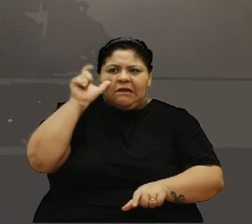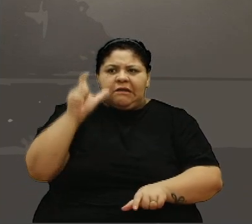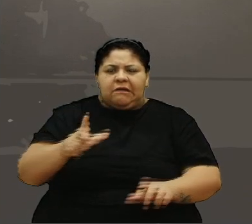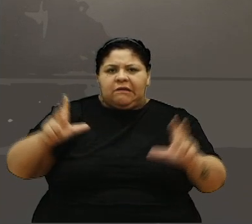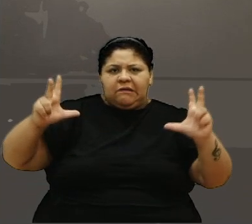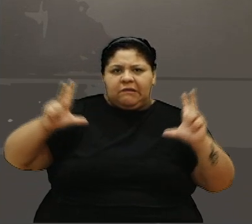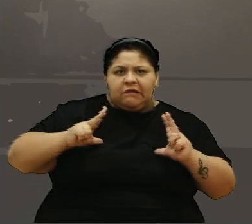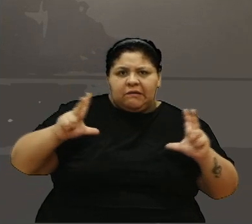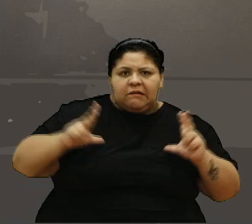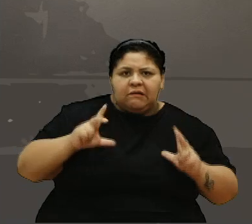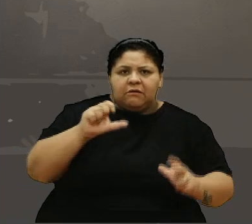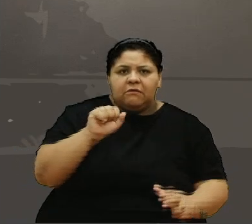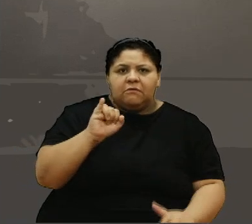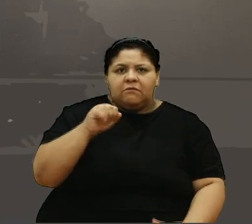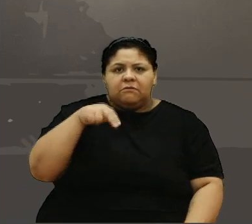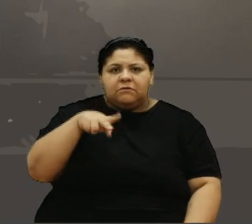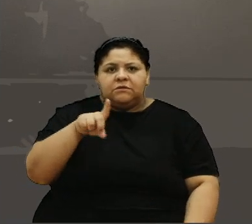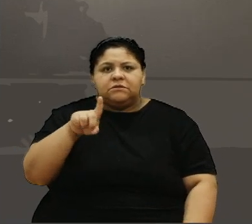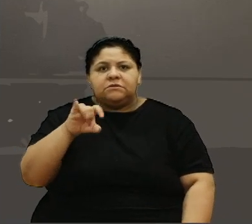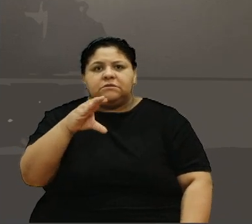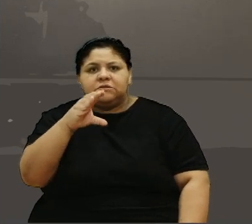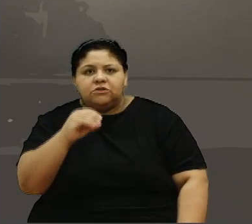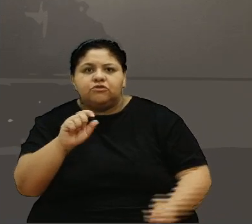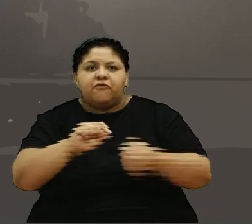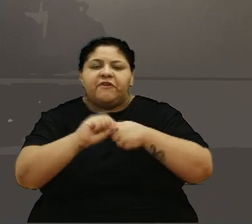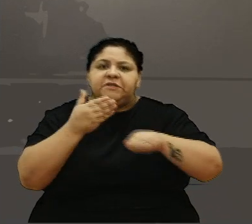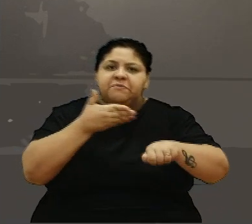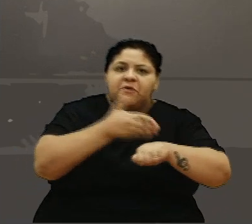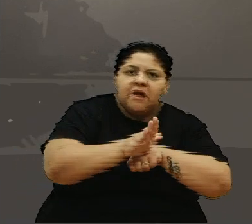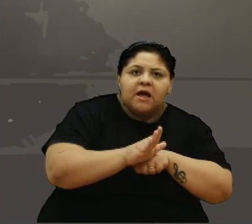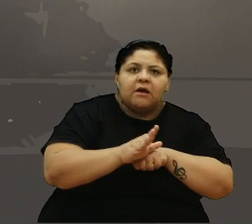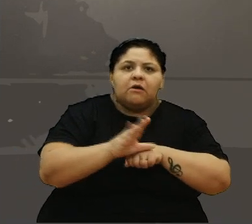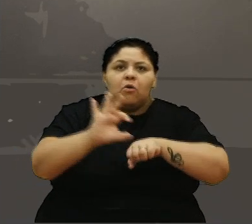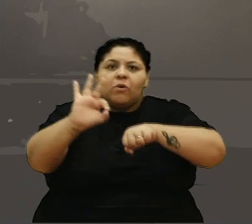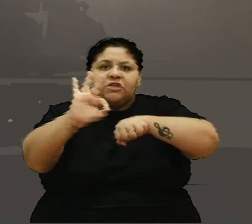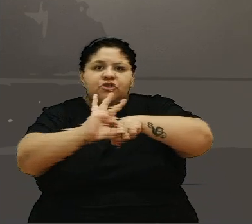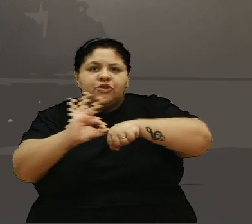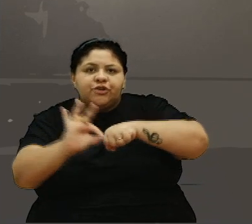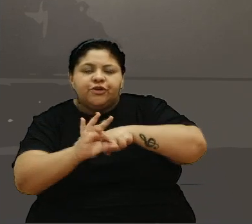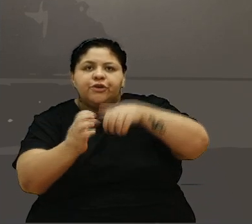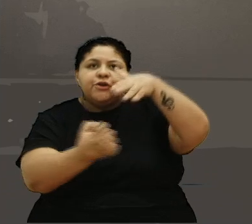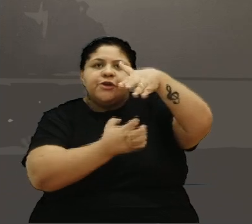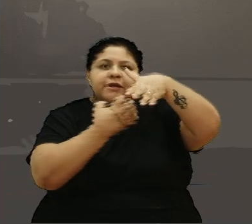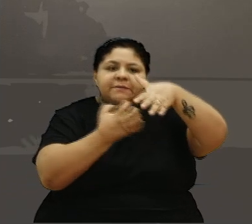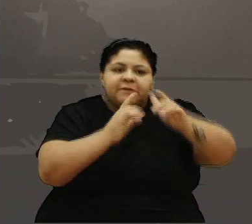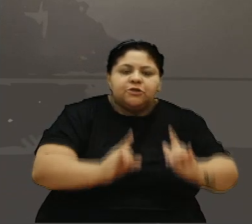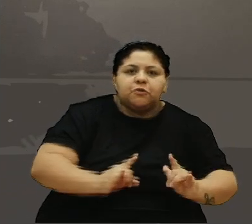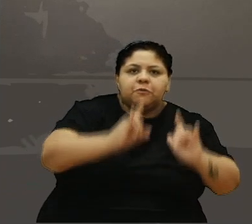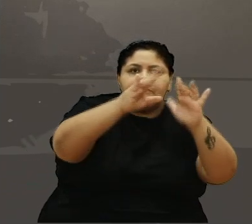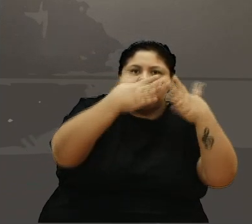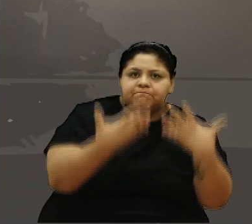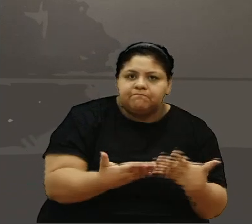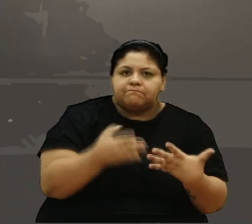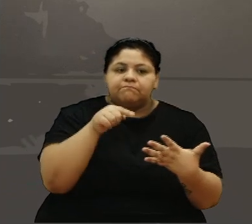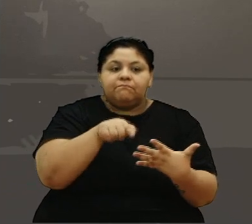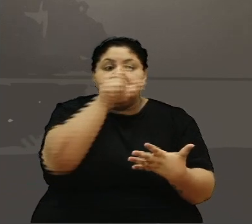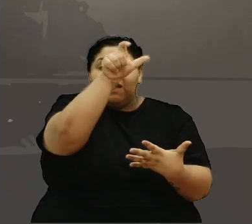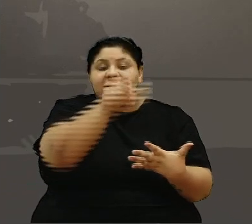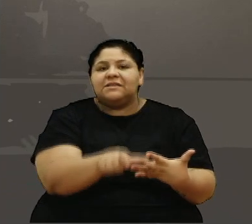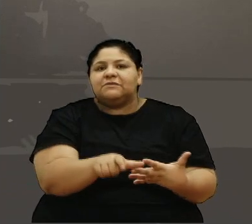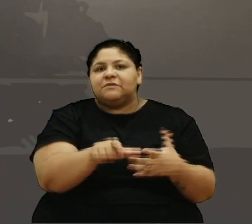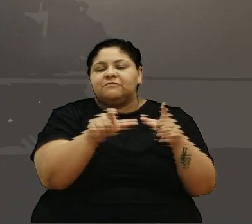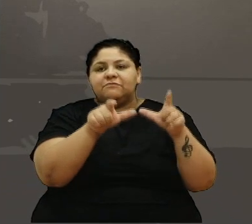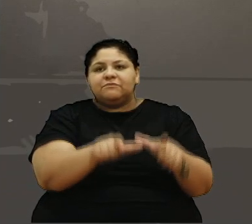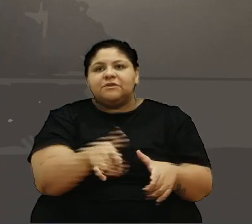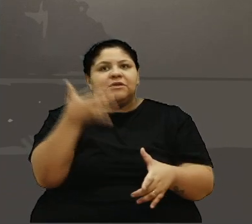fazem parte dessa articulação, os advogados, as empresas de condomínio, e aí acaba que essas pessoas ficam à